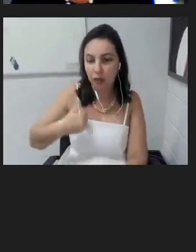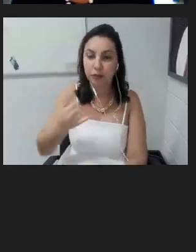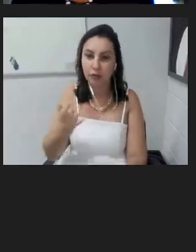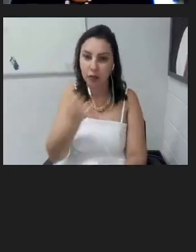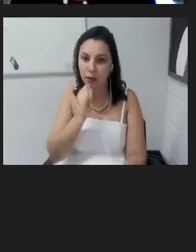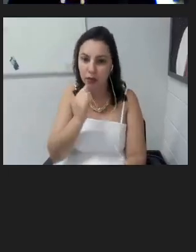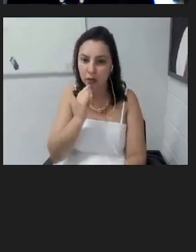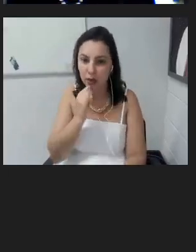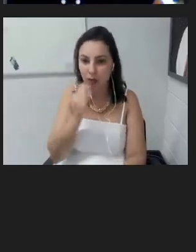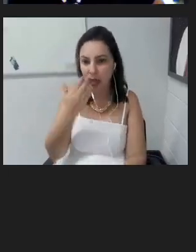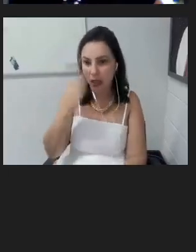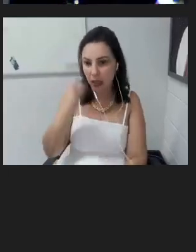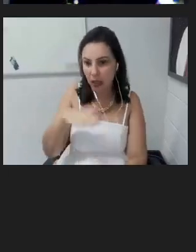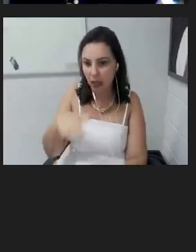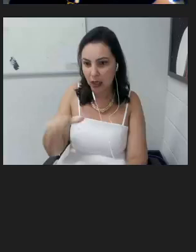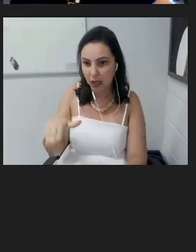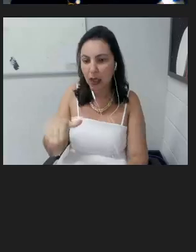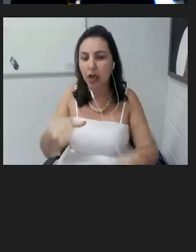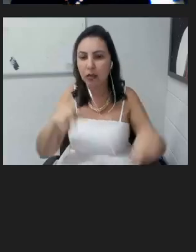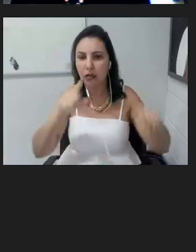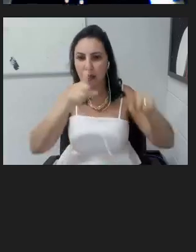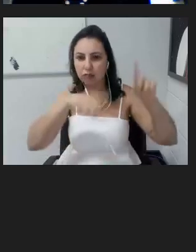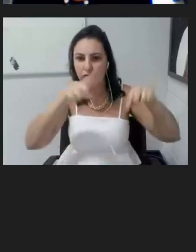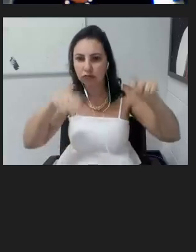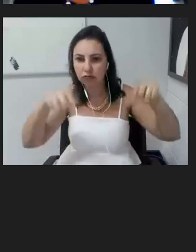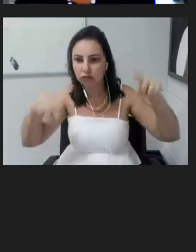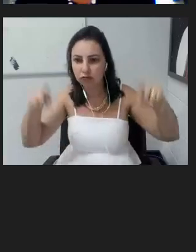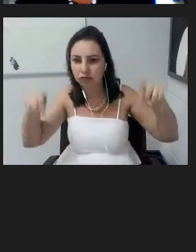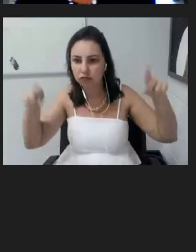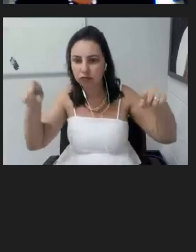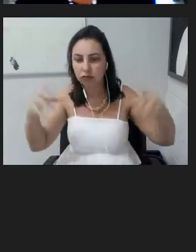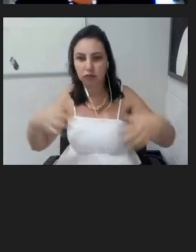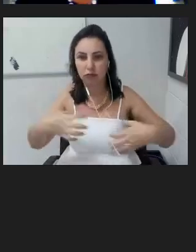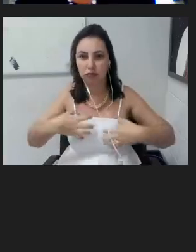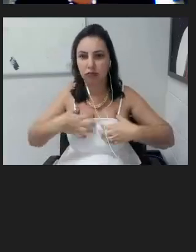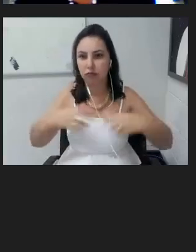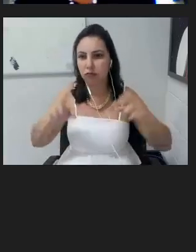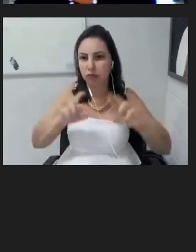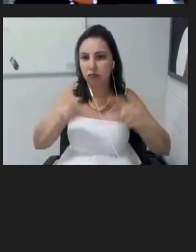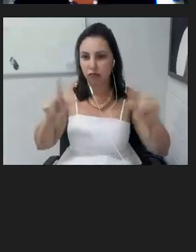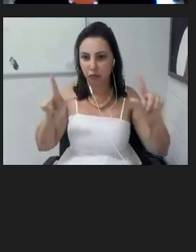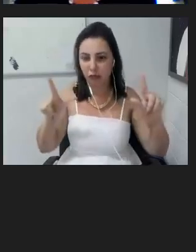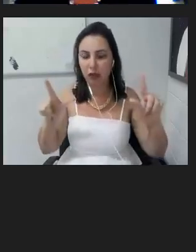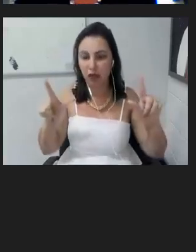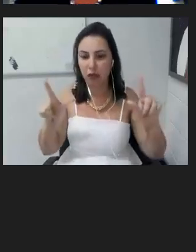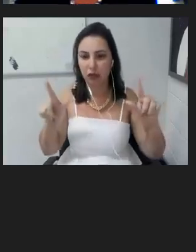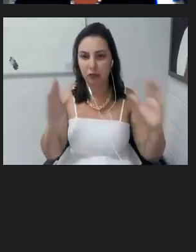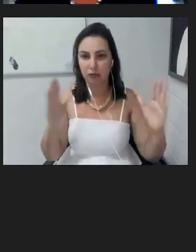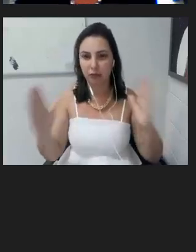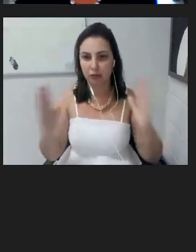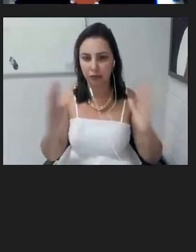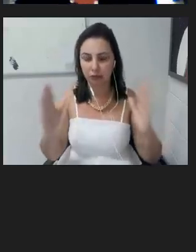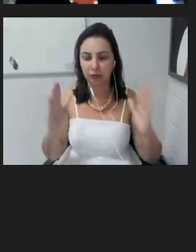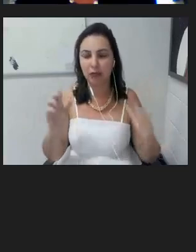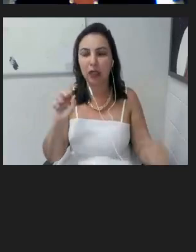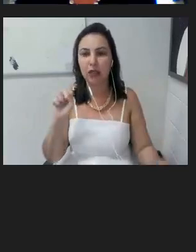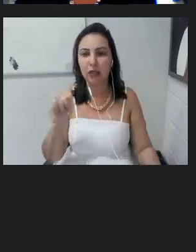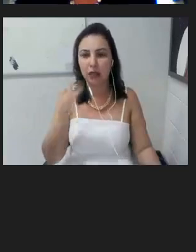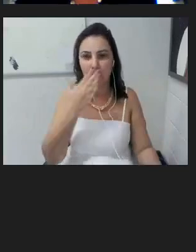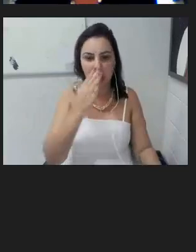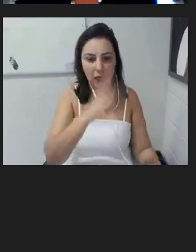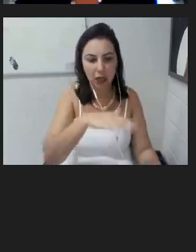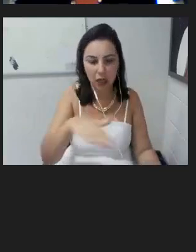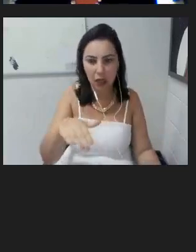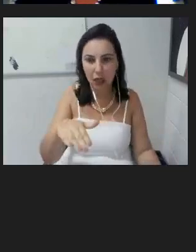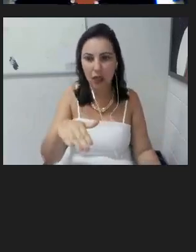exemplo, crianças em diferentes faixas etárias reagem de modos distintos. Agora, se eu pegar uma criança, se eu pegar